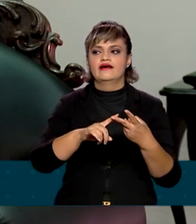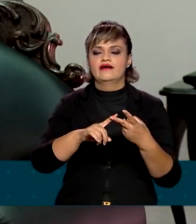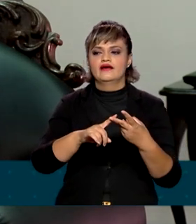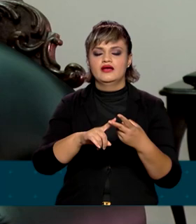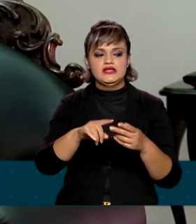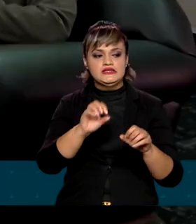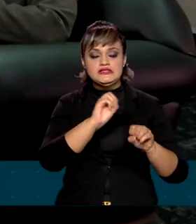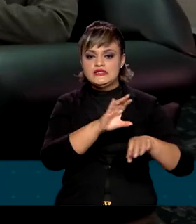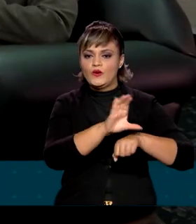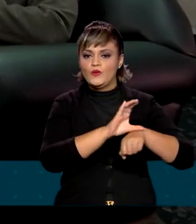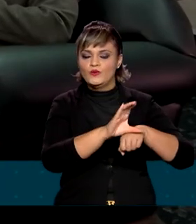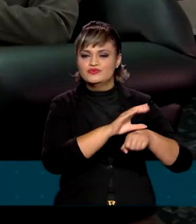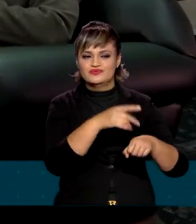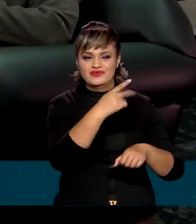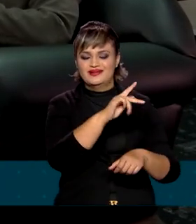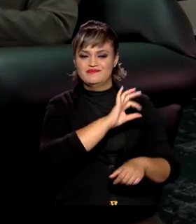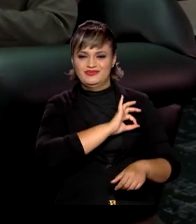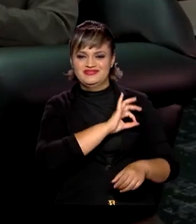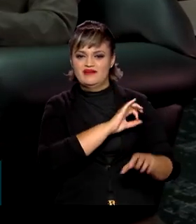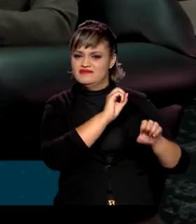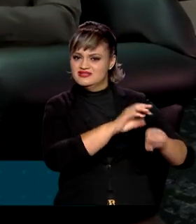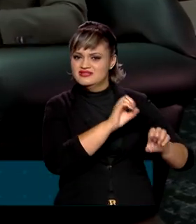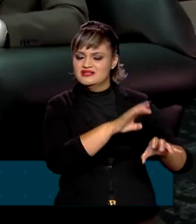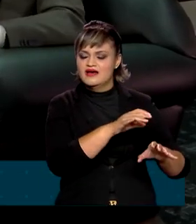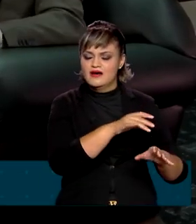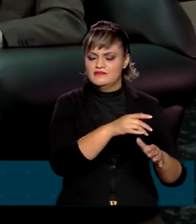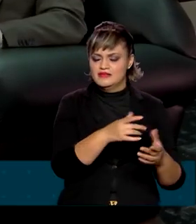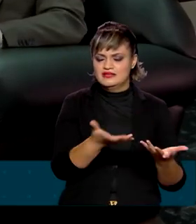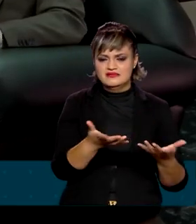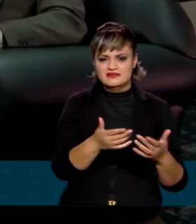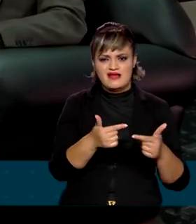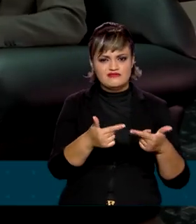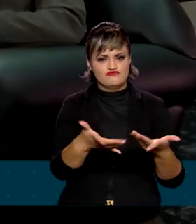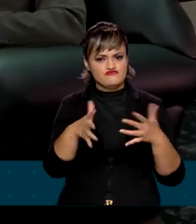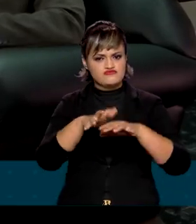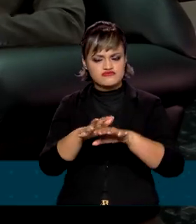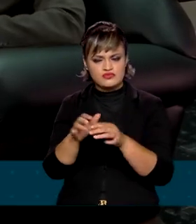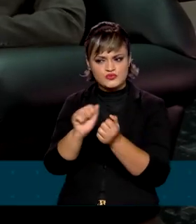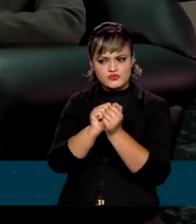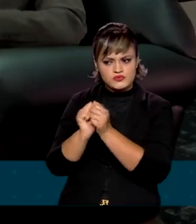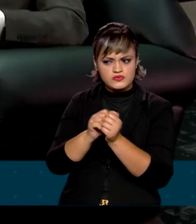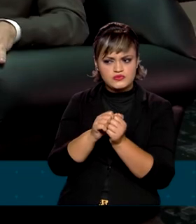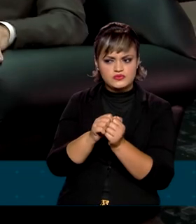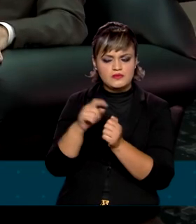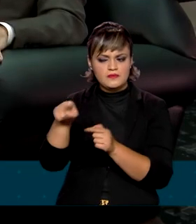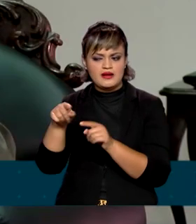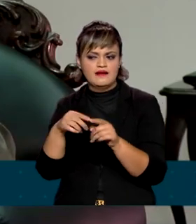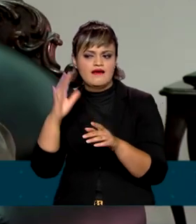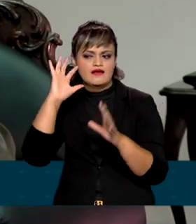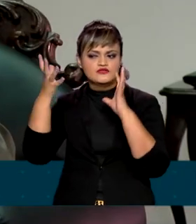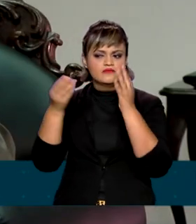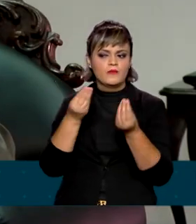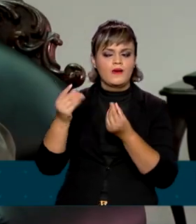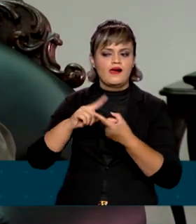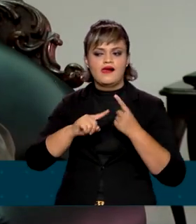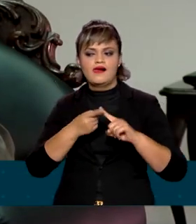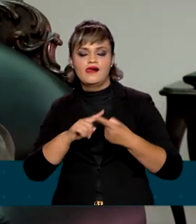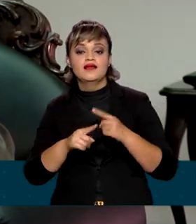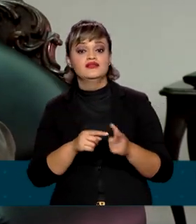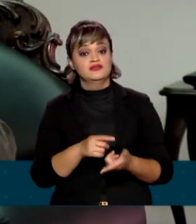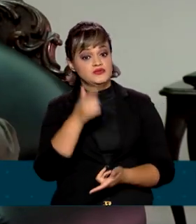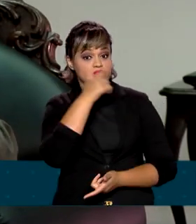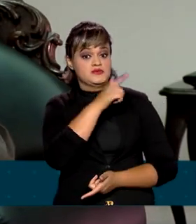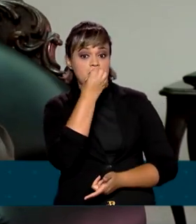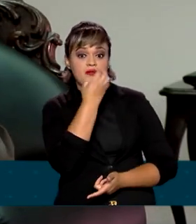cursos para os policiais realizando operações Integradas também voltadas para essa finalidade eu acho que a gente teve